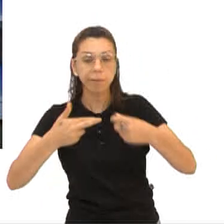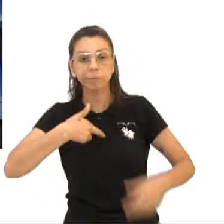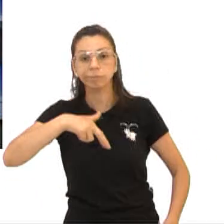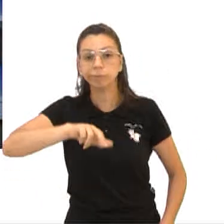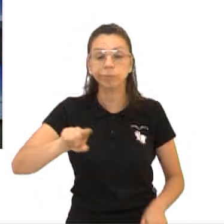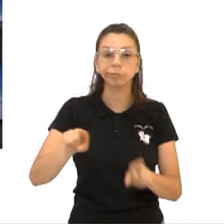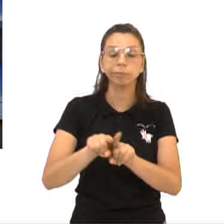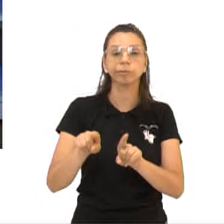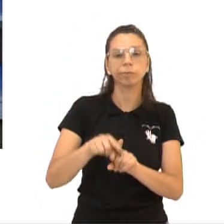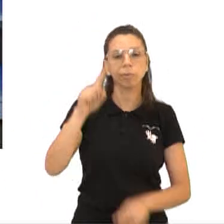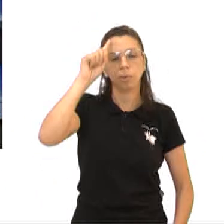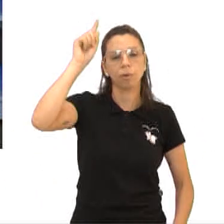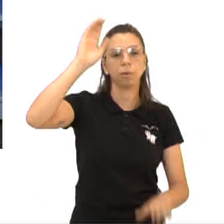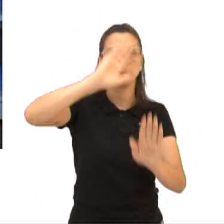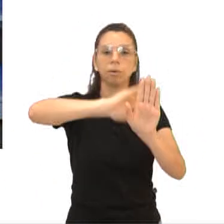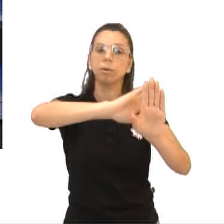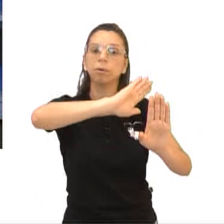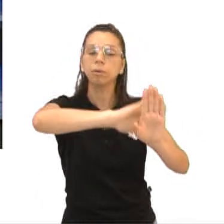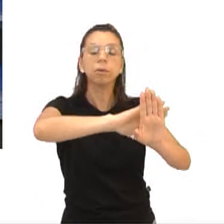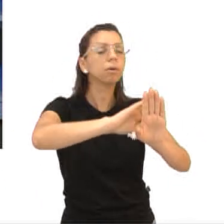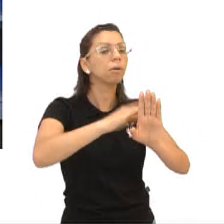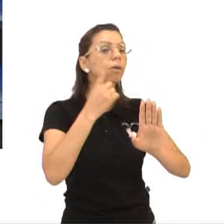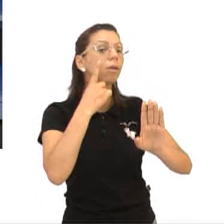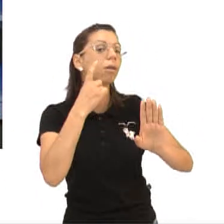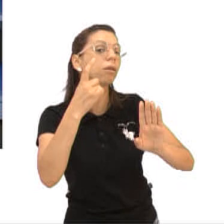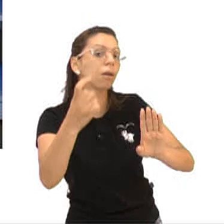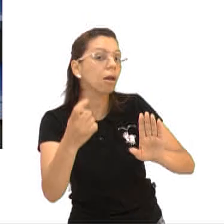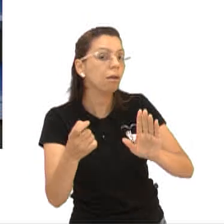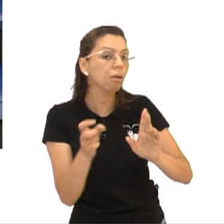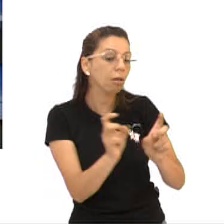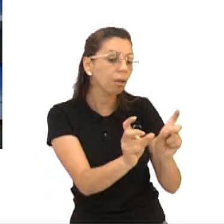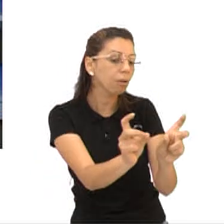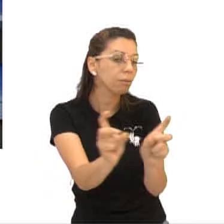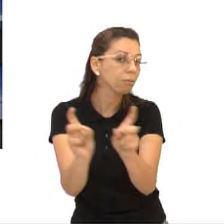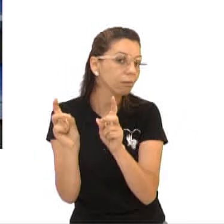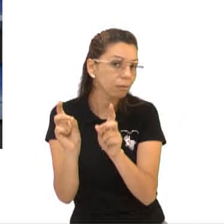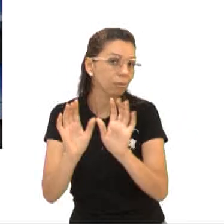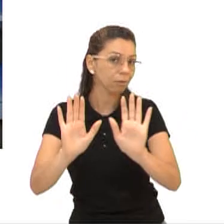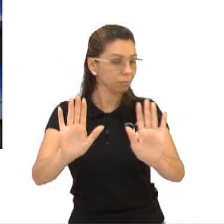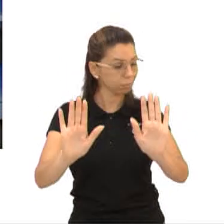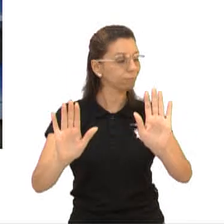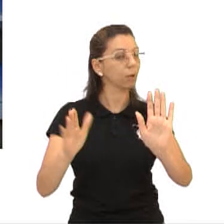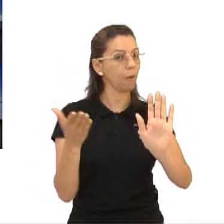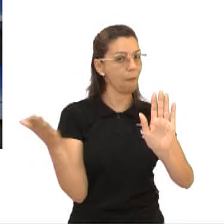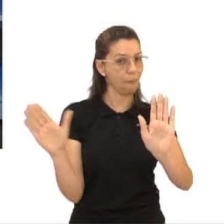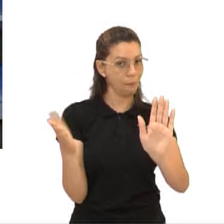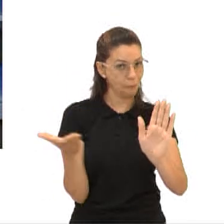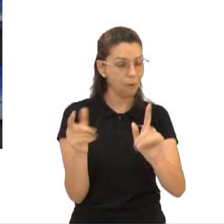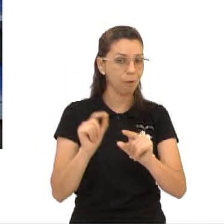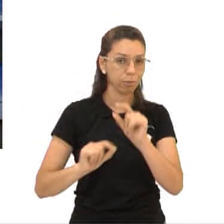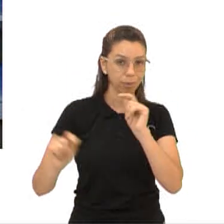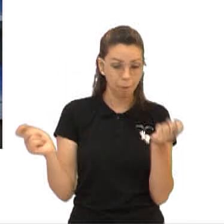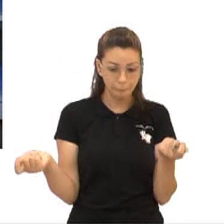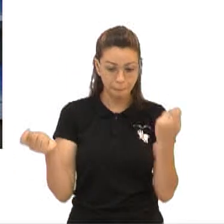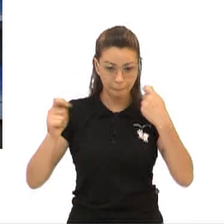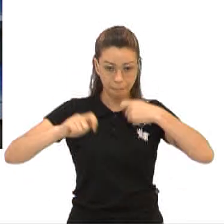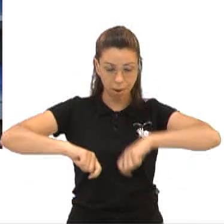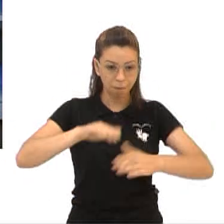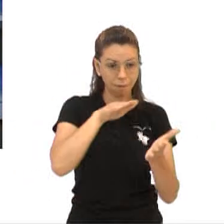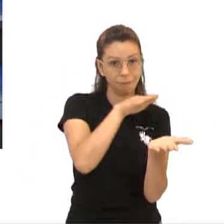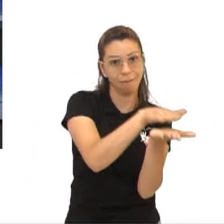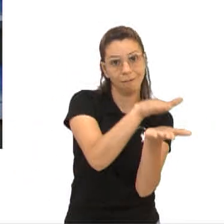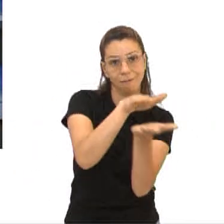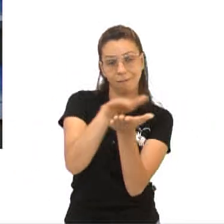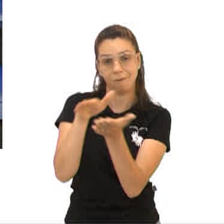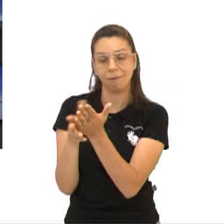ideologias que têm interesse, talvez, de mercado. Agora, não podemos, por outro lado, negar a necessidade da produção de